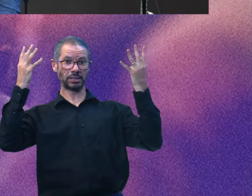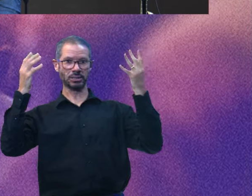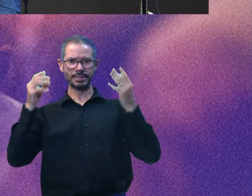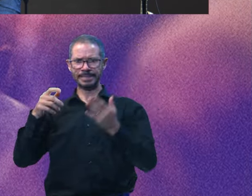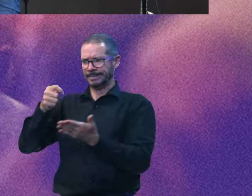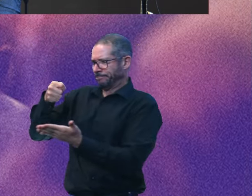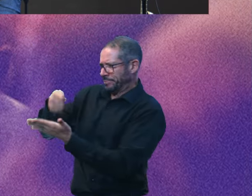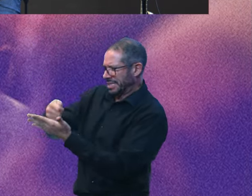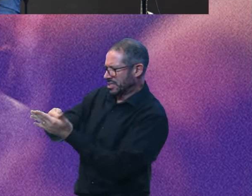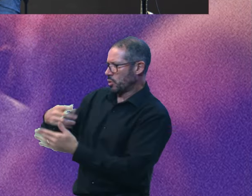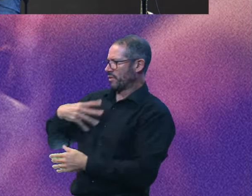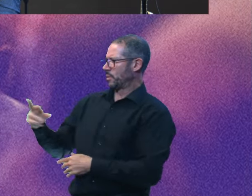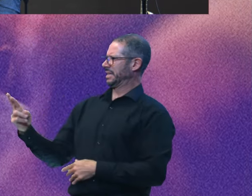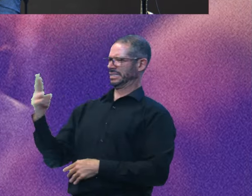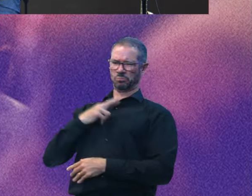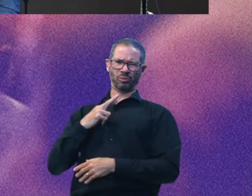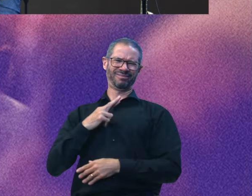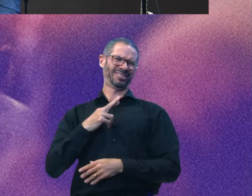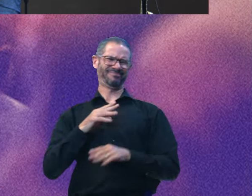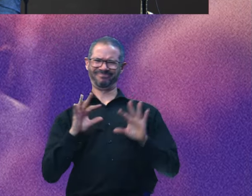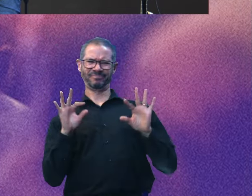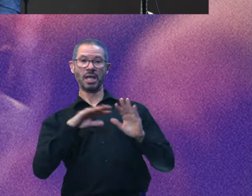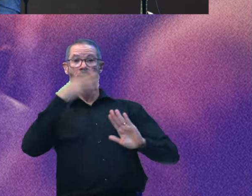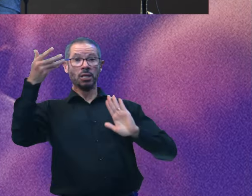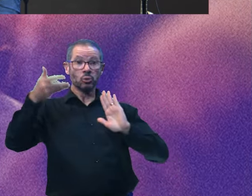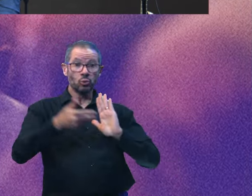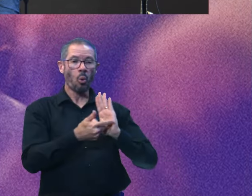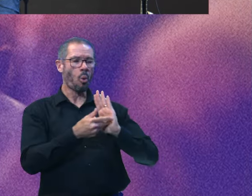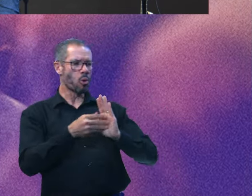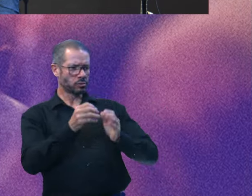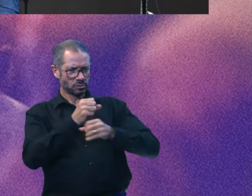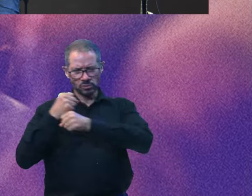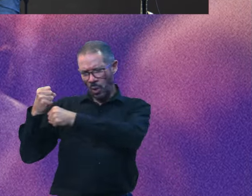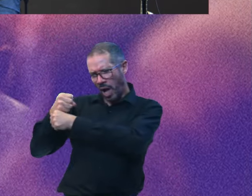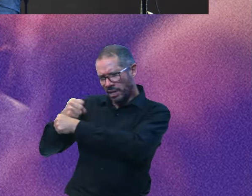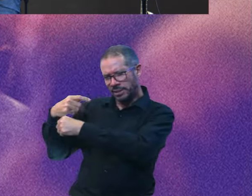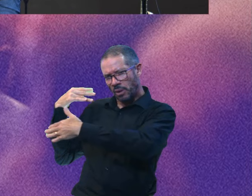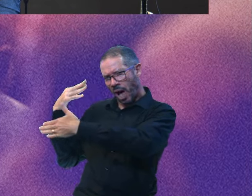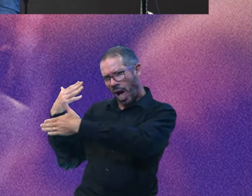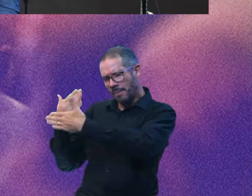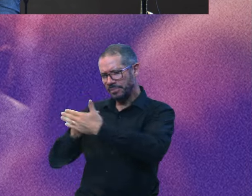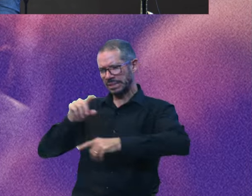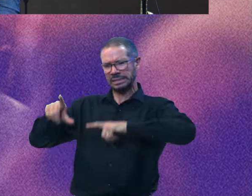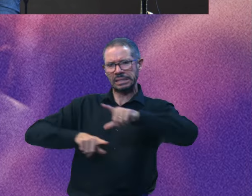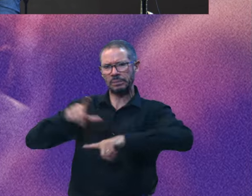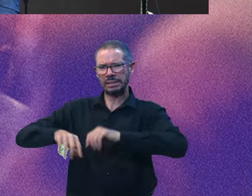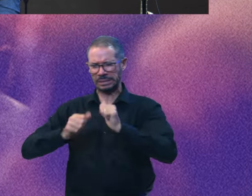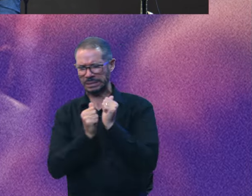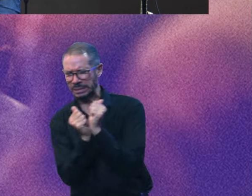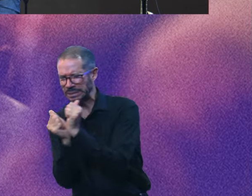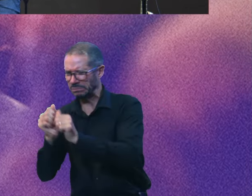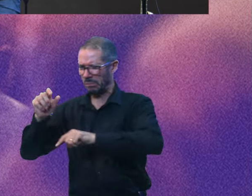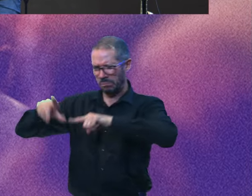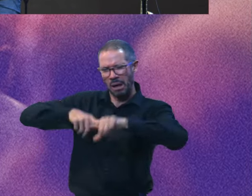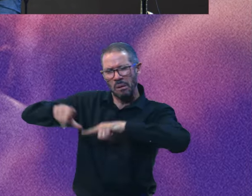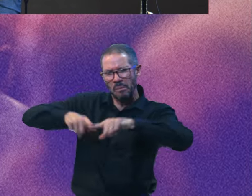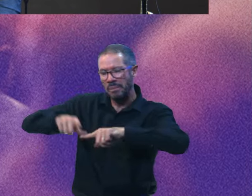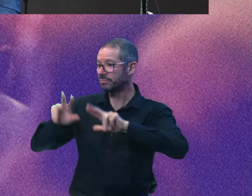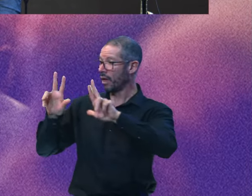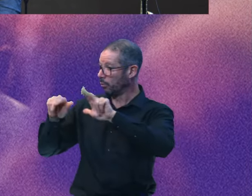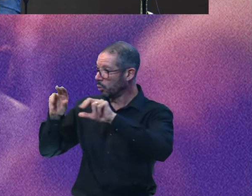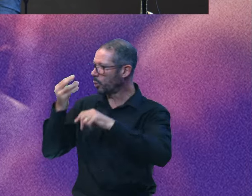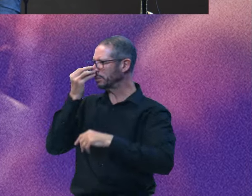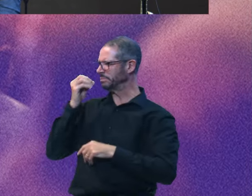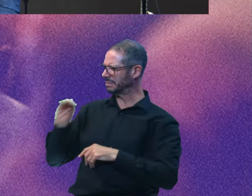filho, mas ele respondeu, todos esses anos eu tenho trabalhado como um escravo para o Senhor, nunca